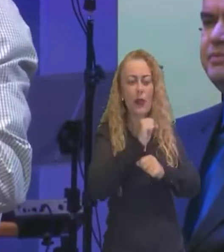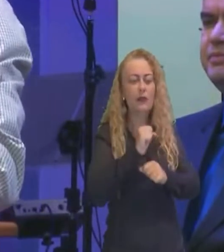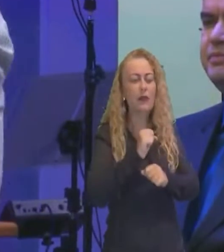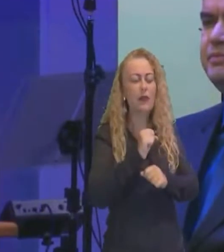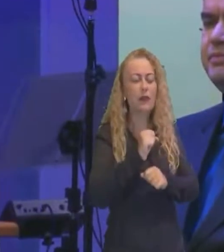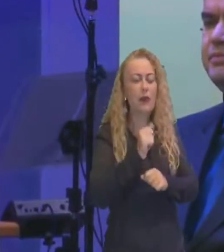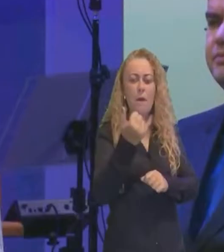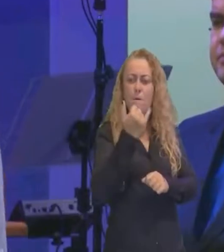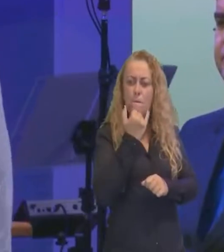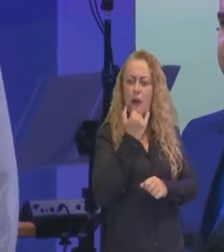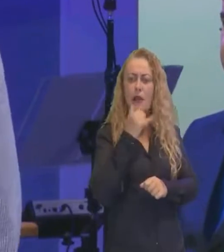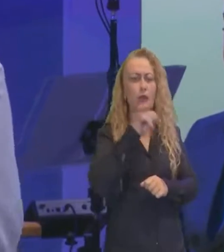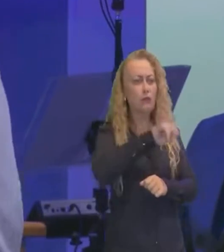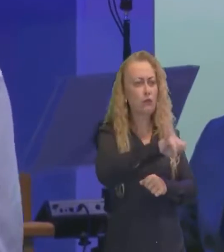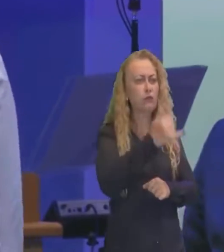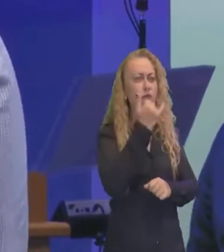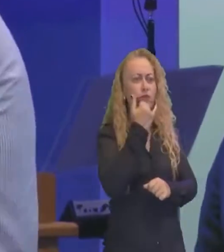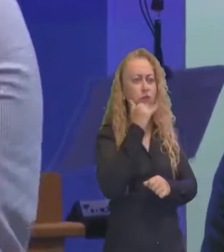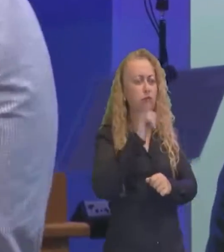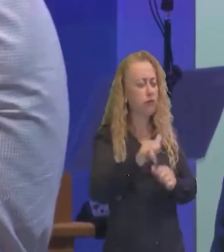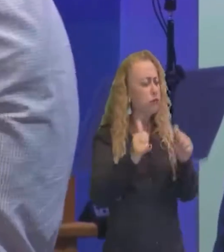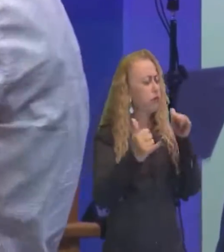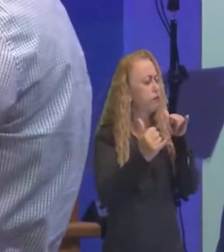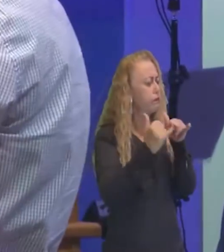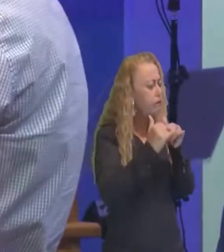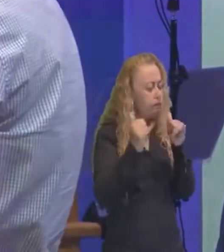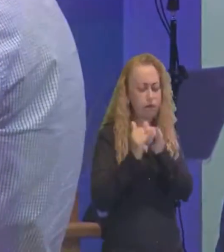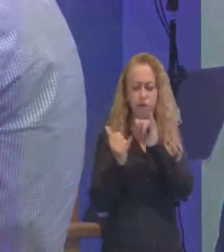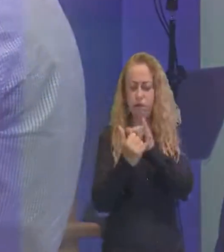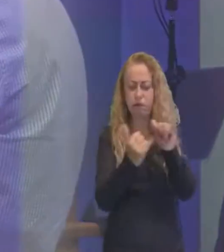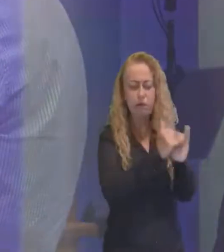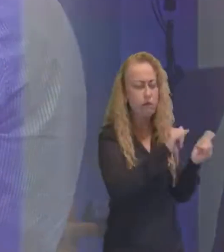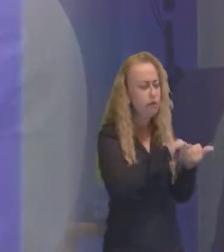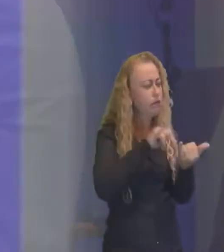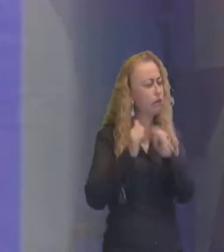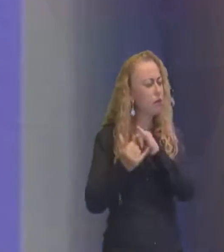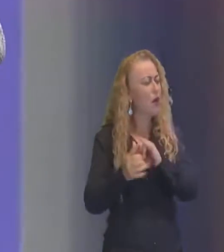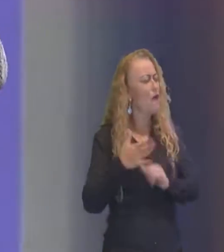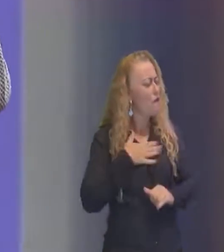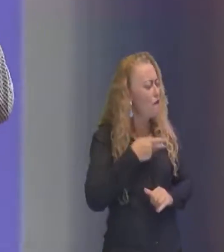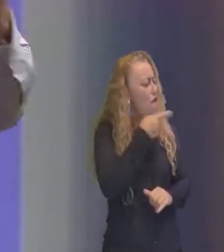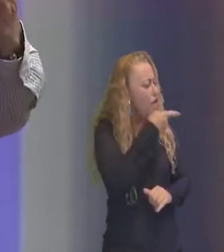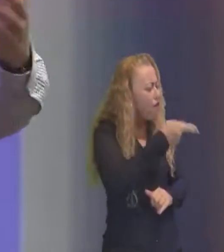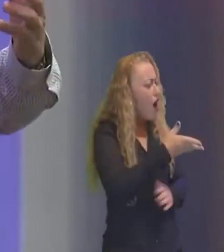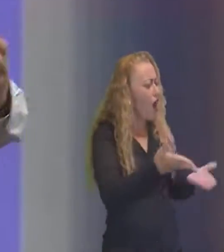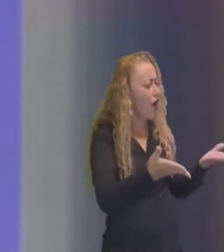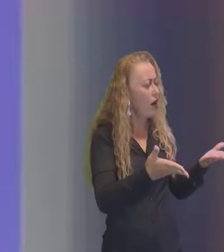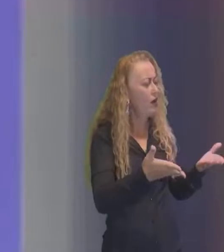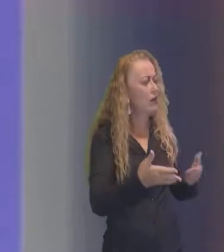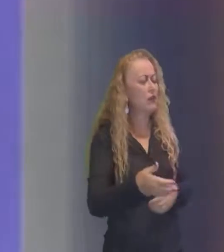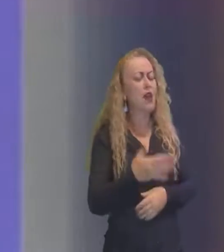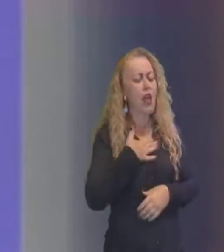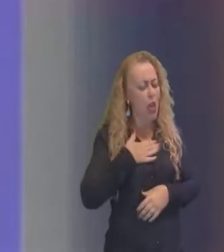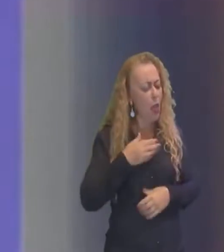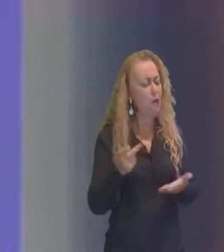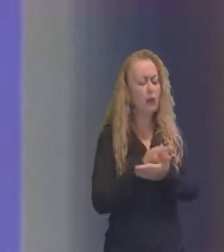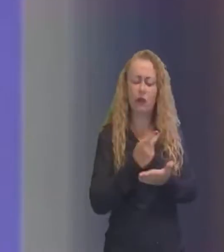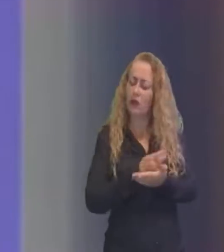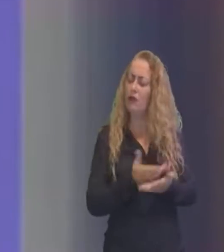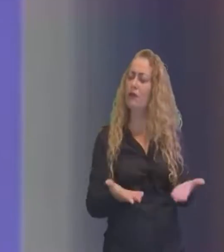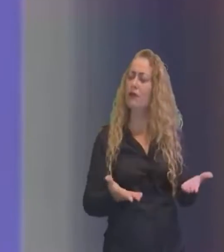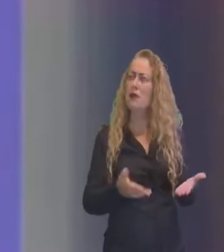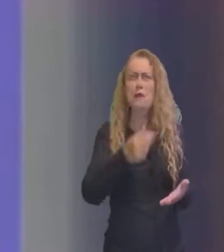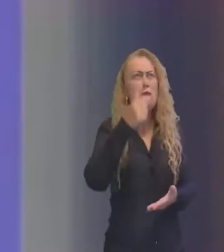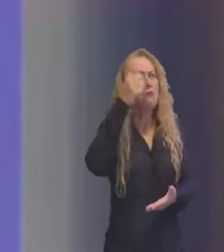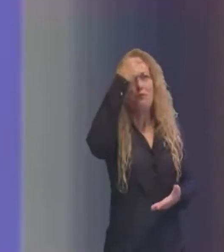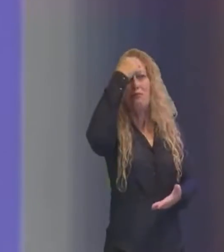outro. Me perdoe, eu errei mesmo. Eu errei, nossa, eu não sei onde eu estava com a cabeça. Eu errei,